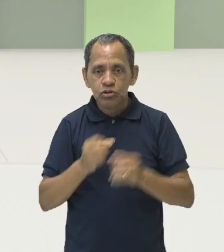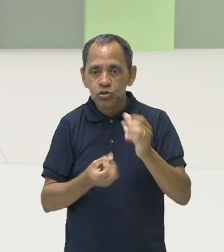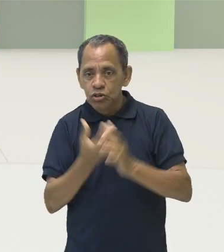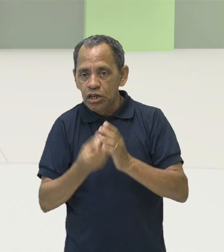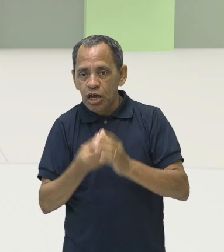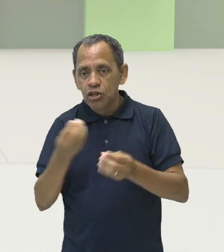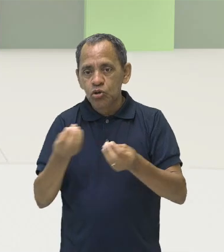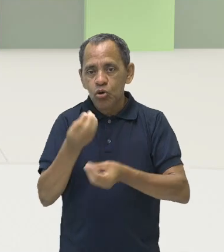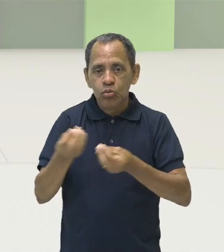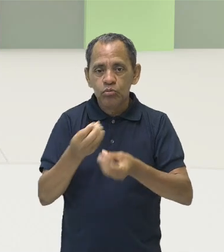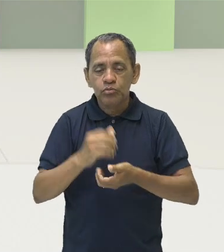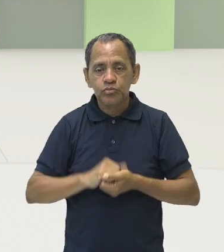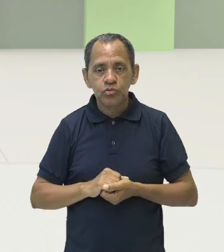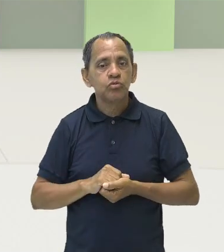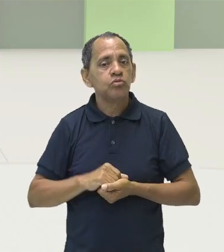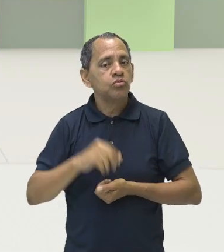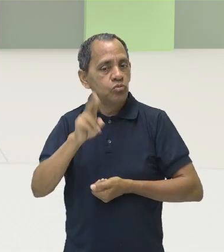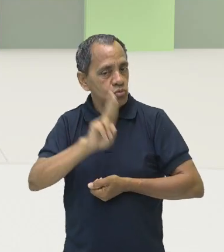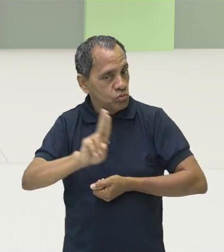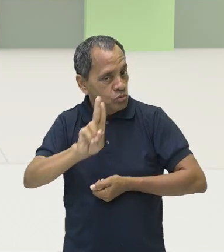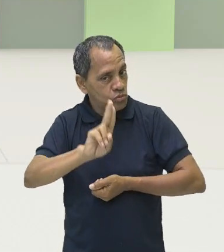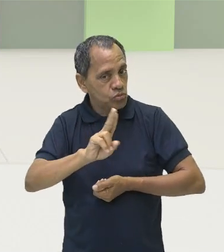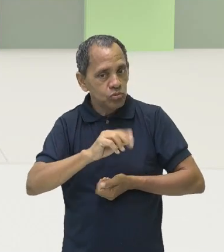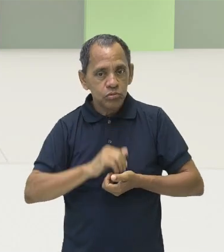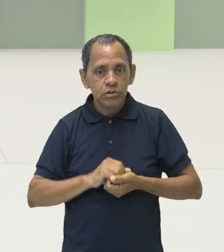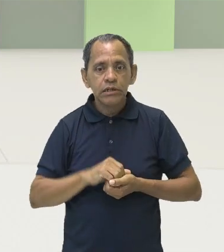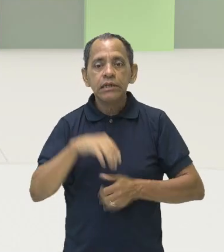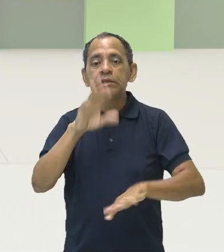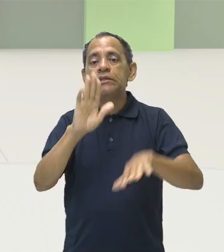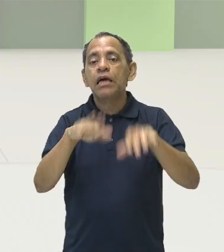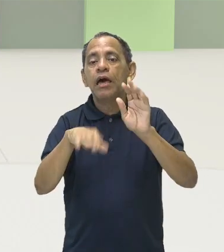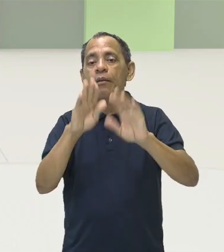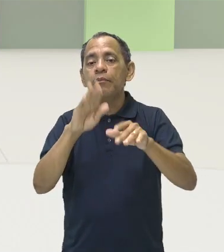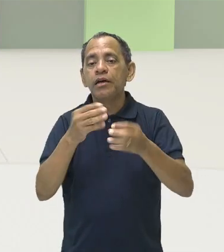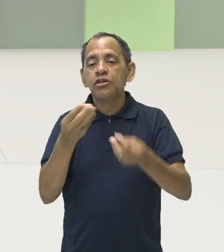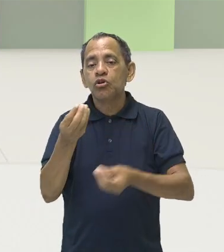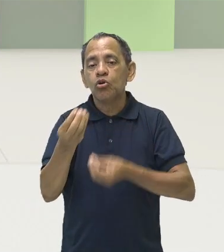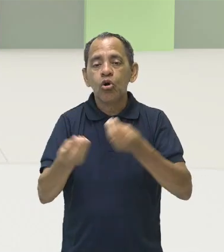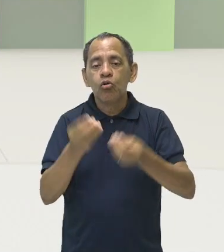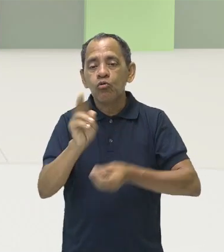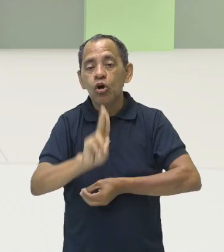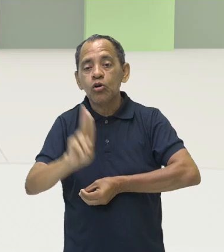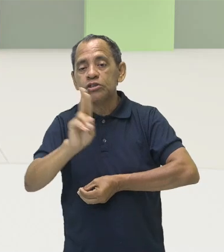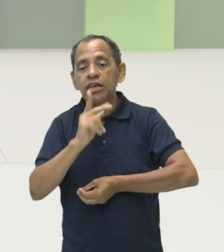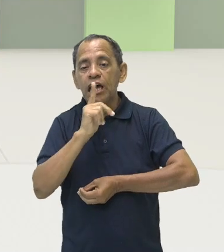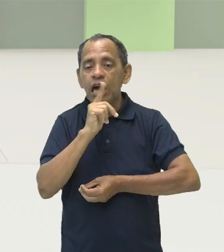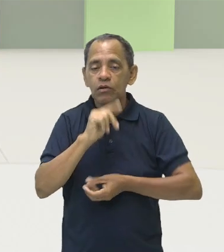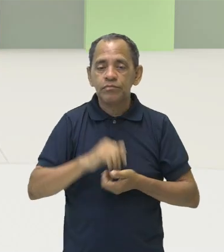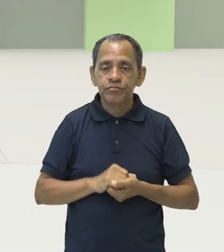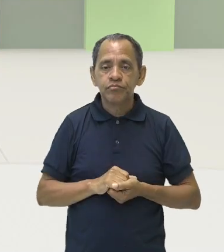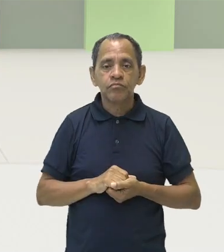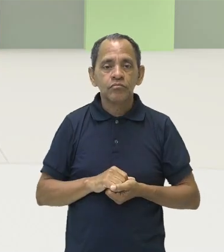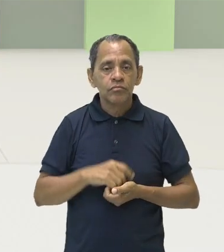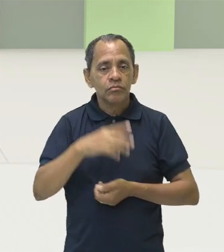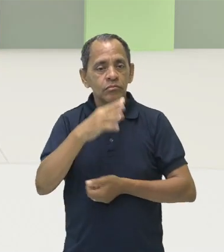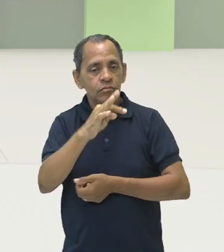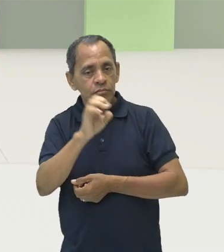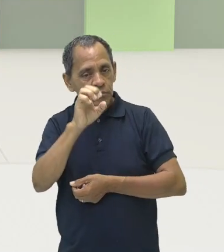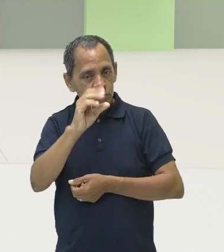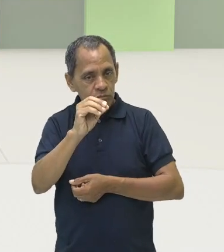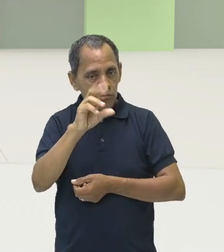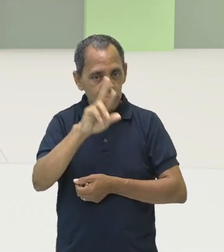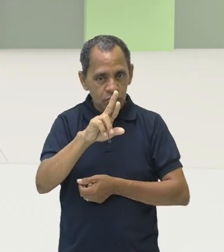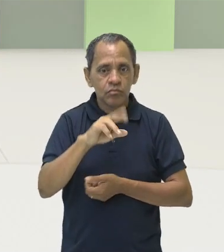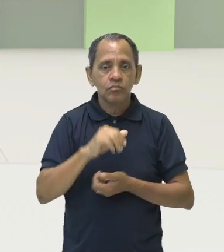em função dos seus usos, depende de onde a gente vai usar, como que a gente vai usar essa água. Então, esses teores, eles constituem